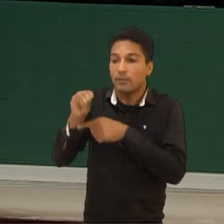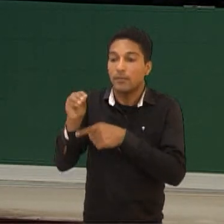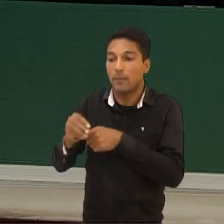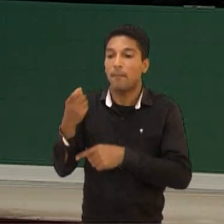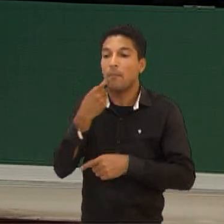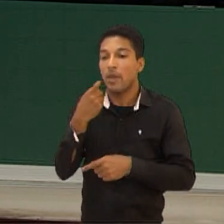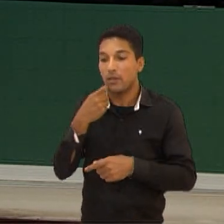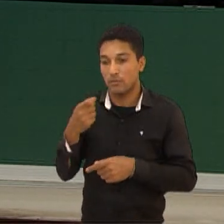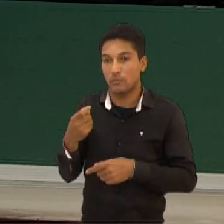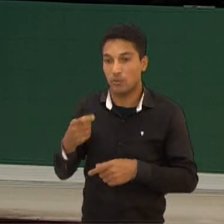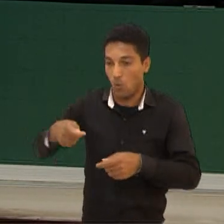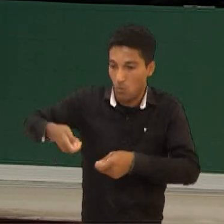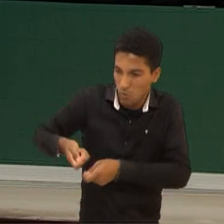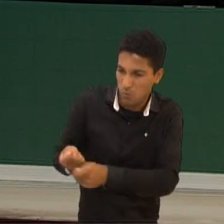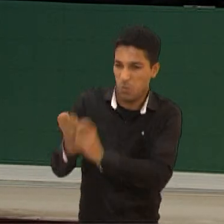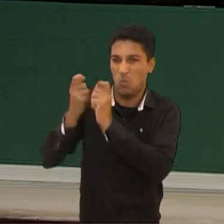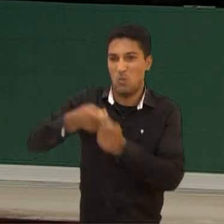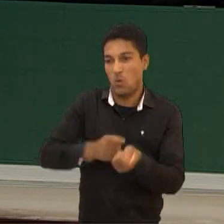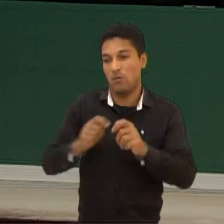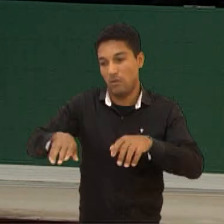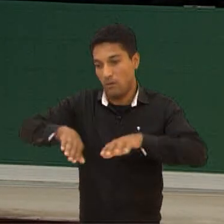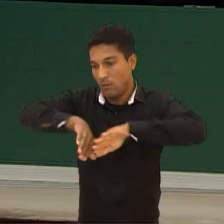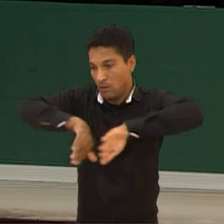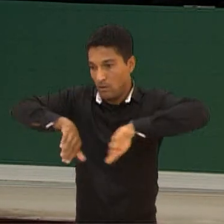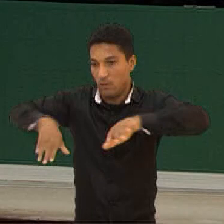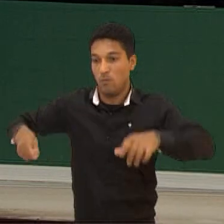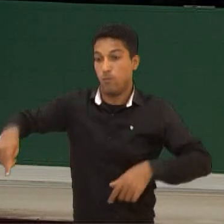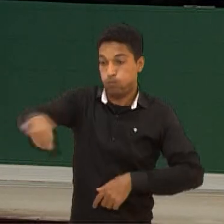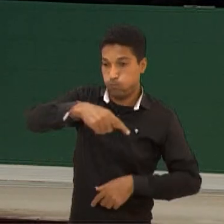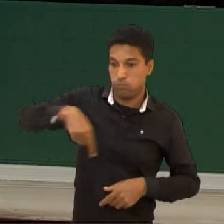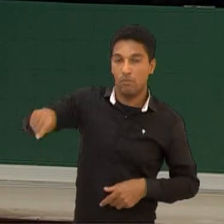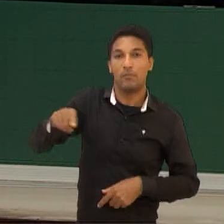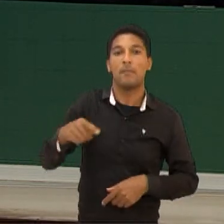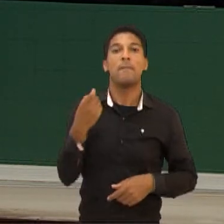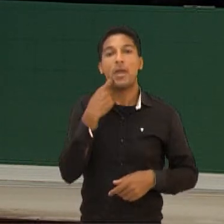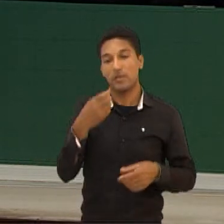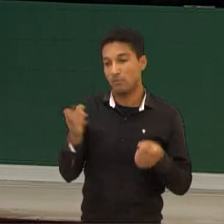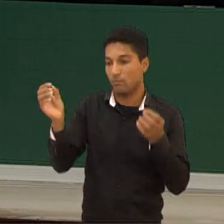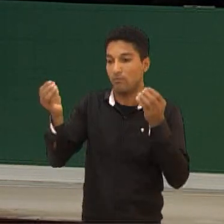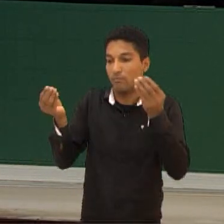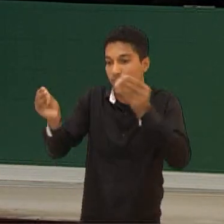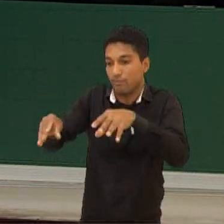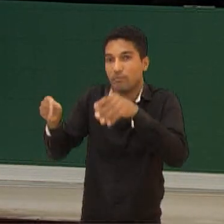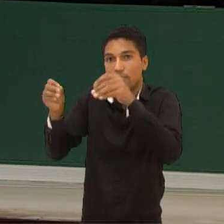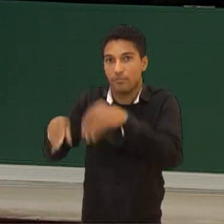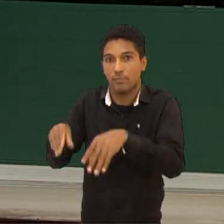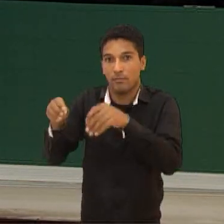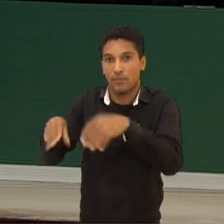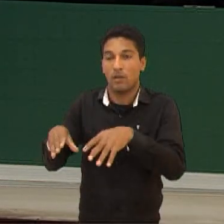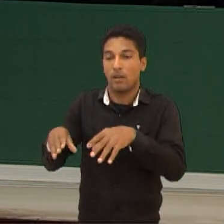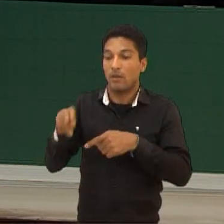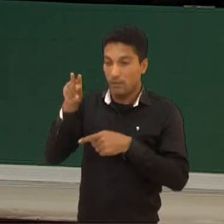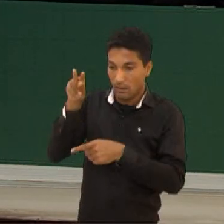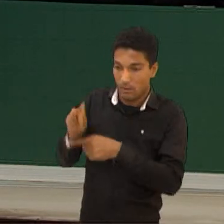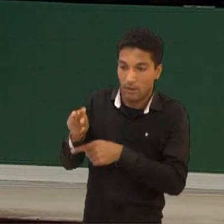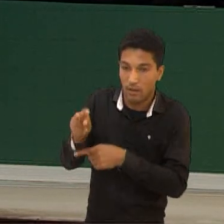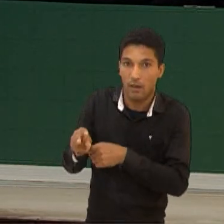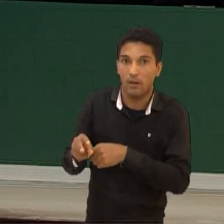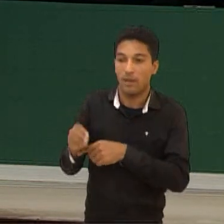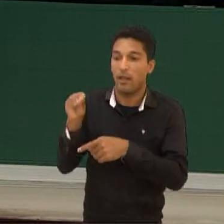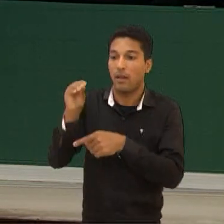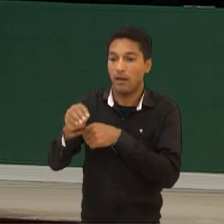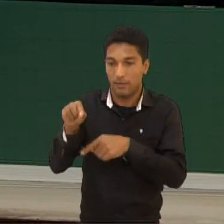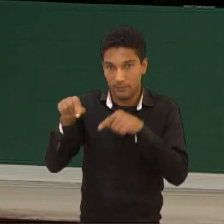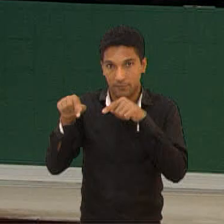Eles armam estruturas gigantescas, com redes, né, e vão alimentando os peixes, fazendo a criação lá